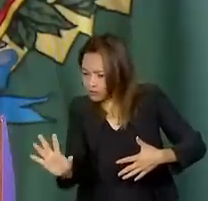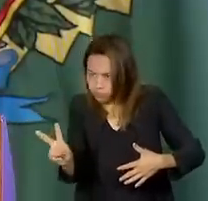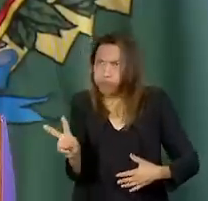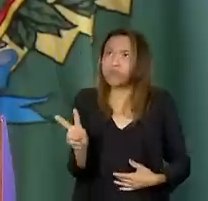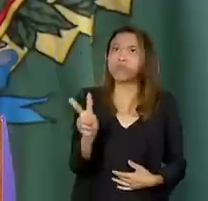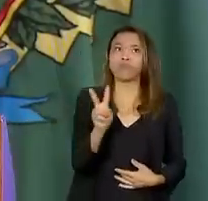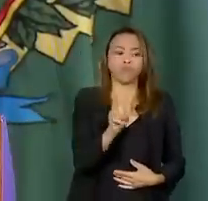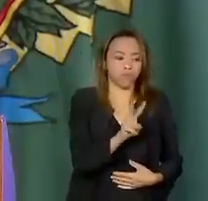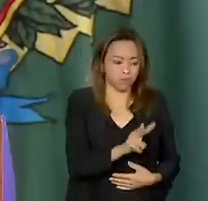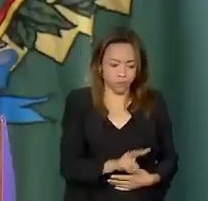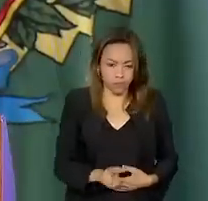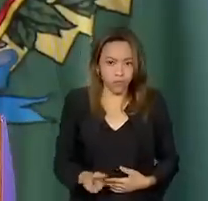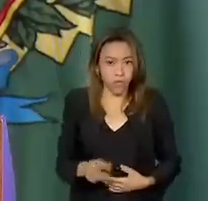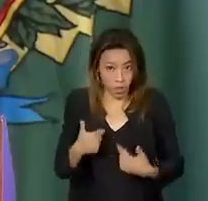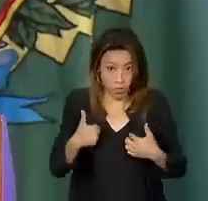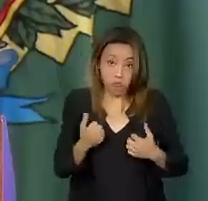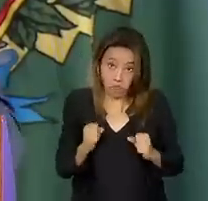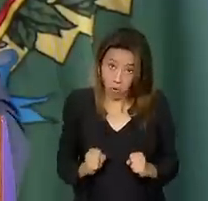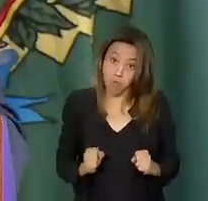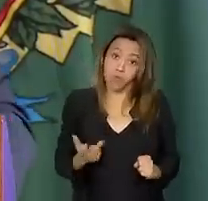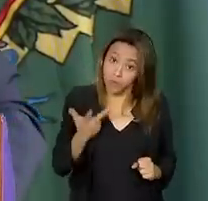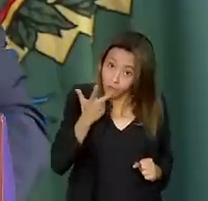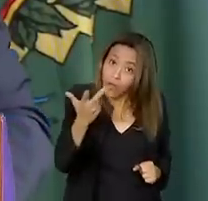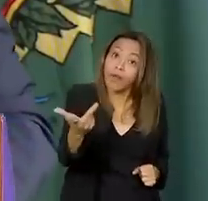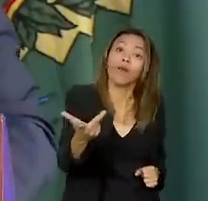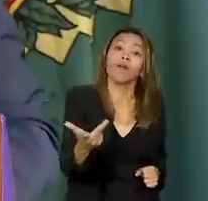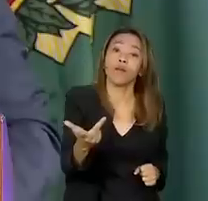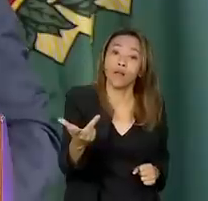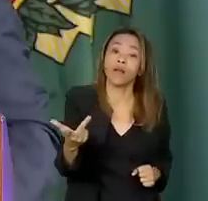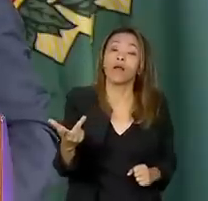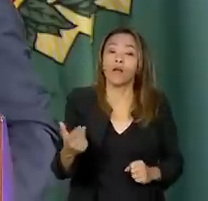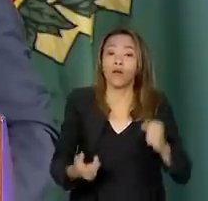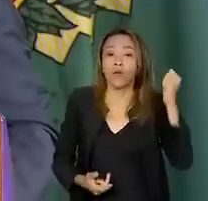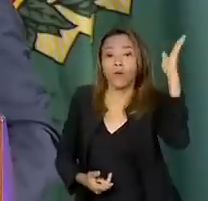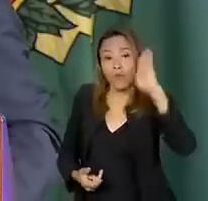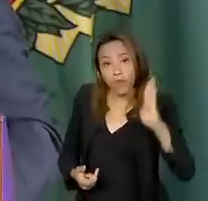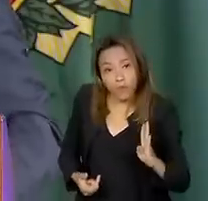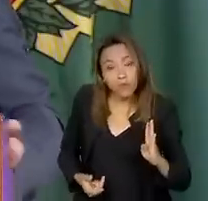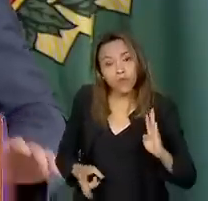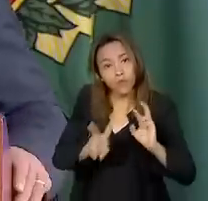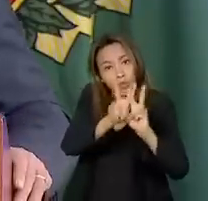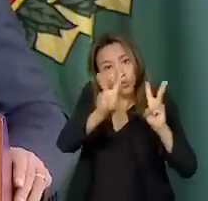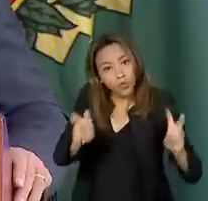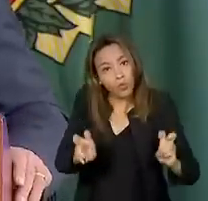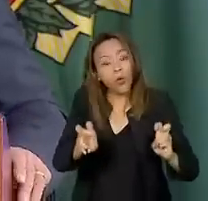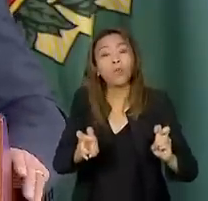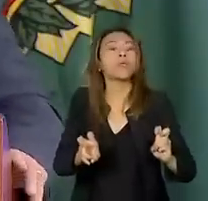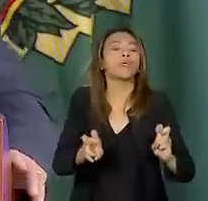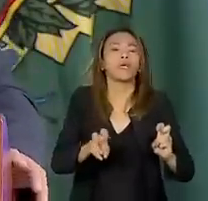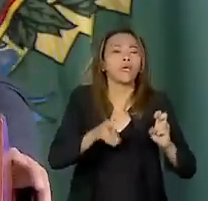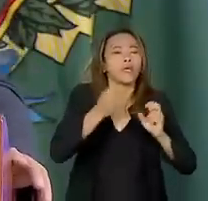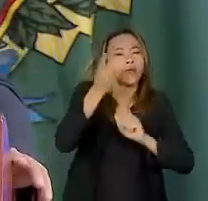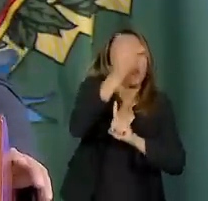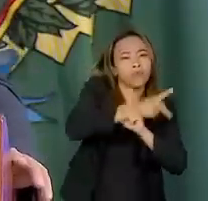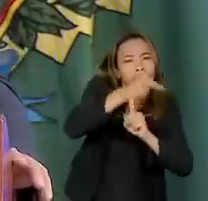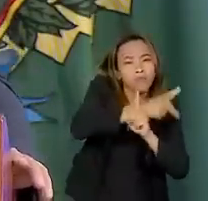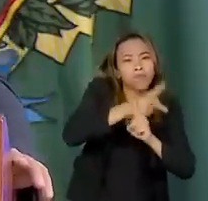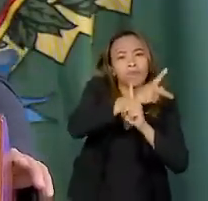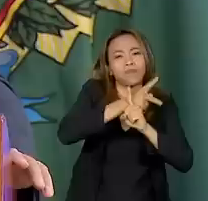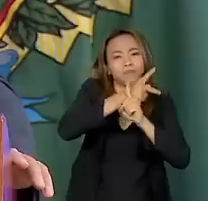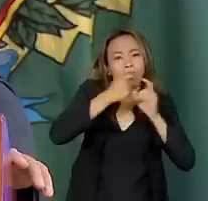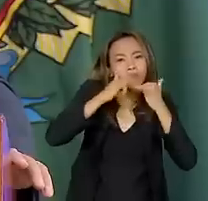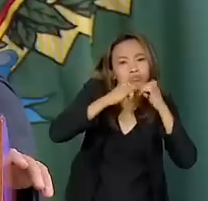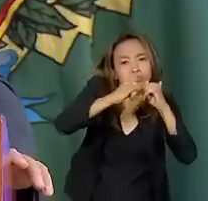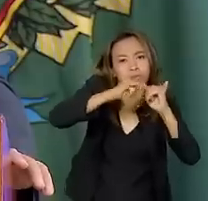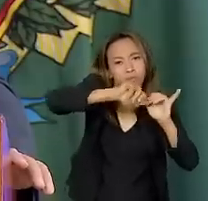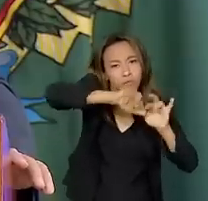posso dizer, de peito aberto, o Brasil, em se tratando de energia renovável, pode ser para